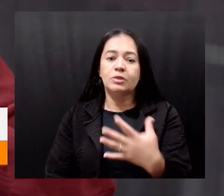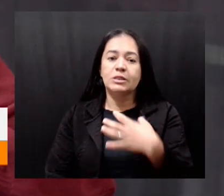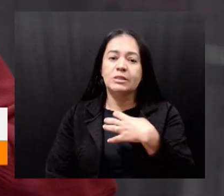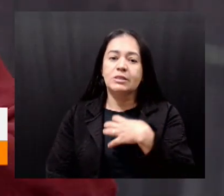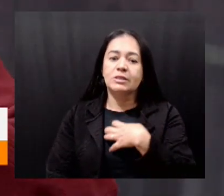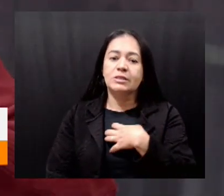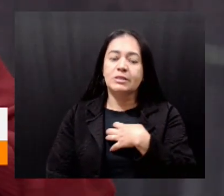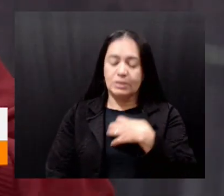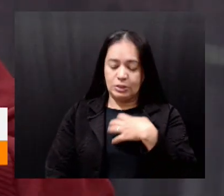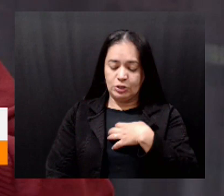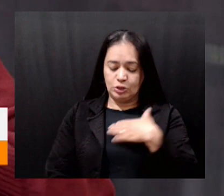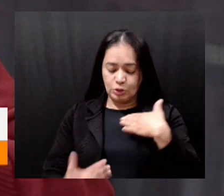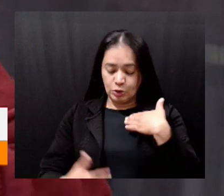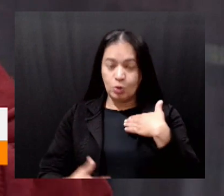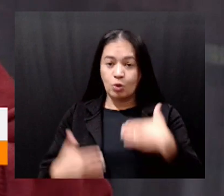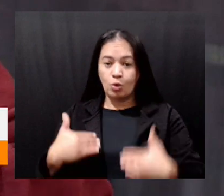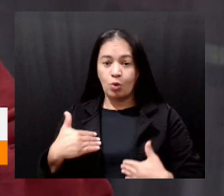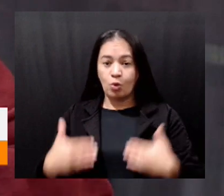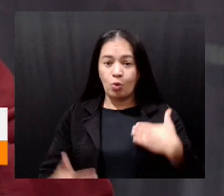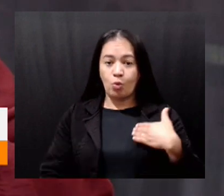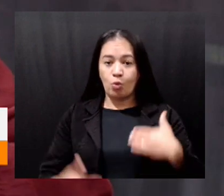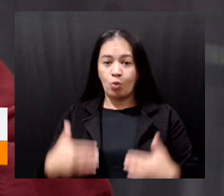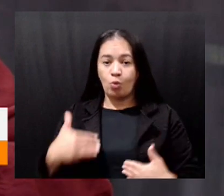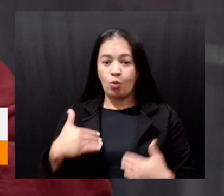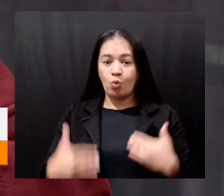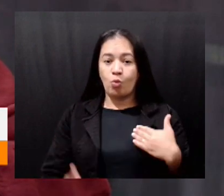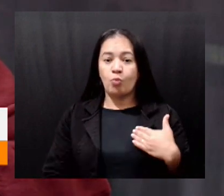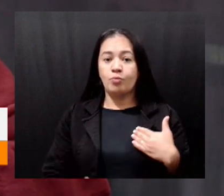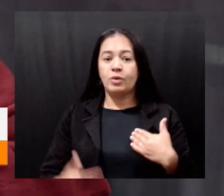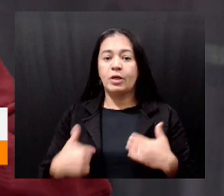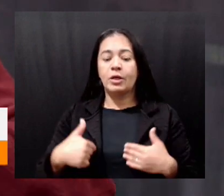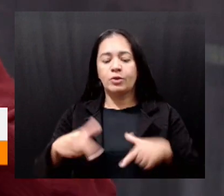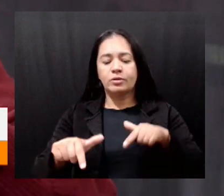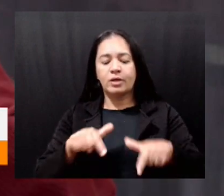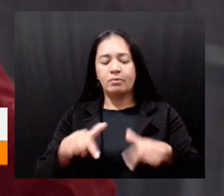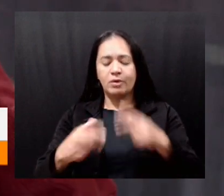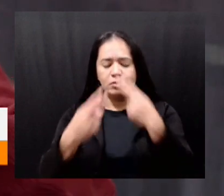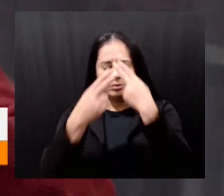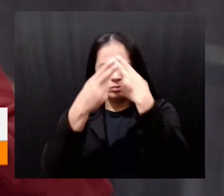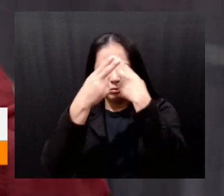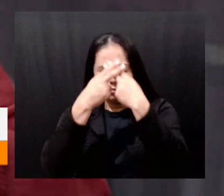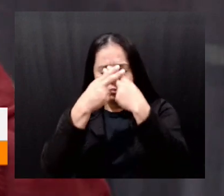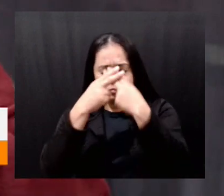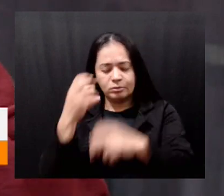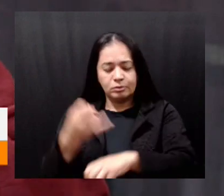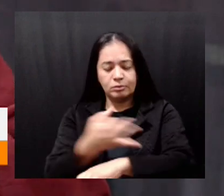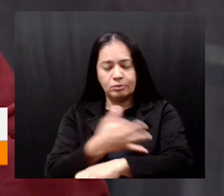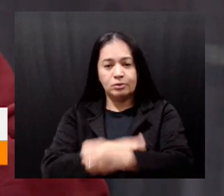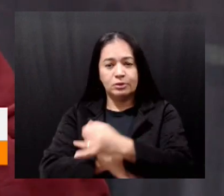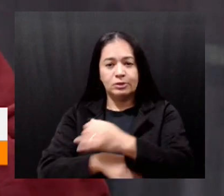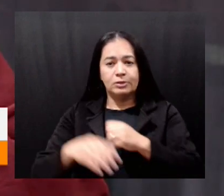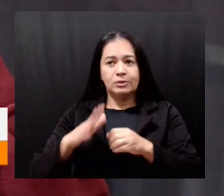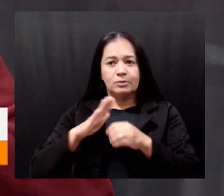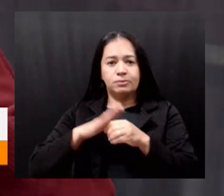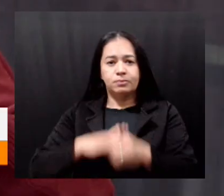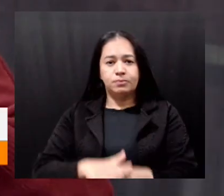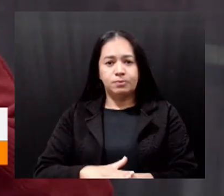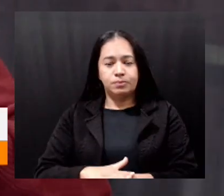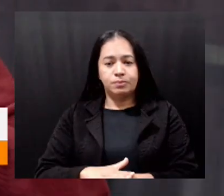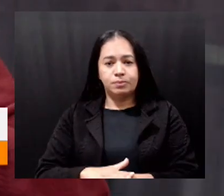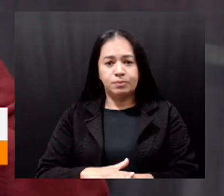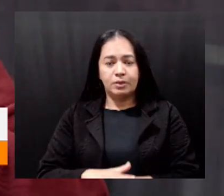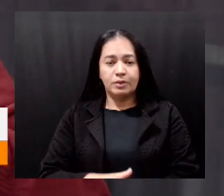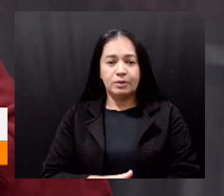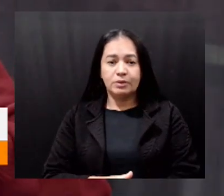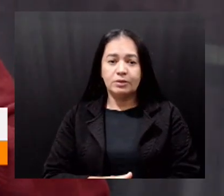Eu que trabalho com manejo de traumas, emoções reprimidas, né? A partir da abordagem somática, sentir